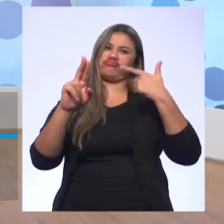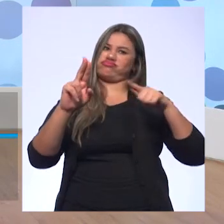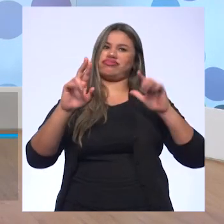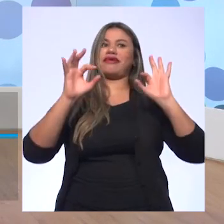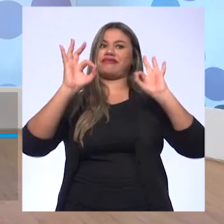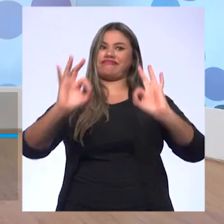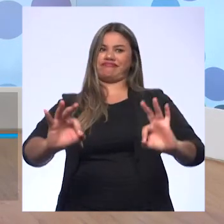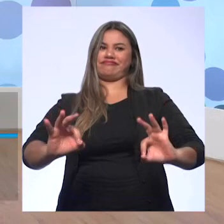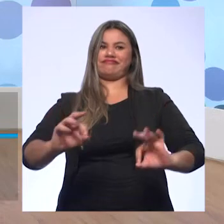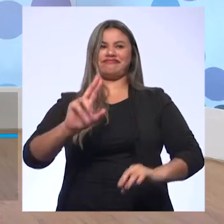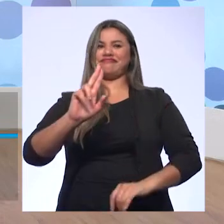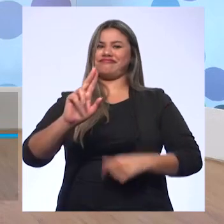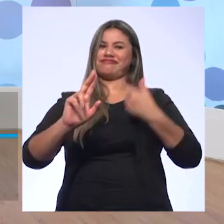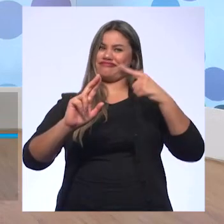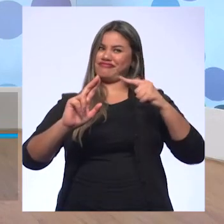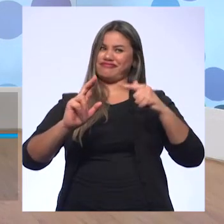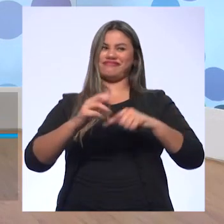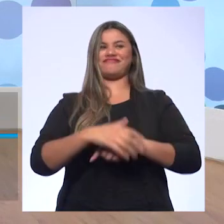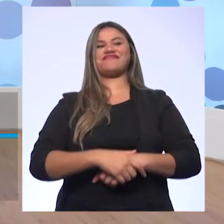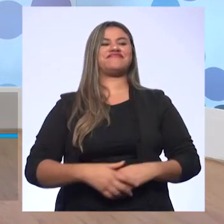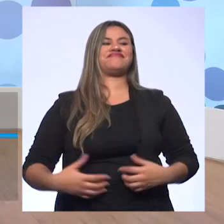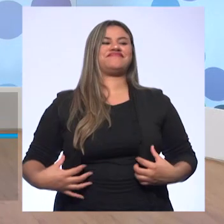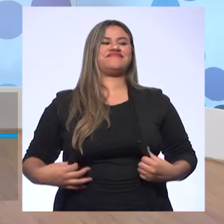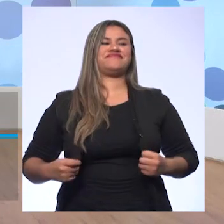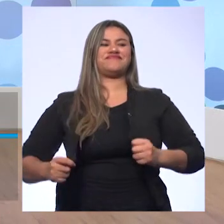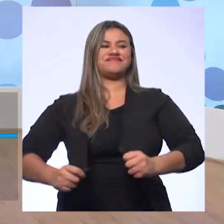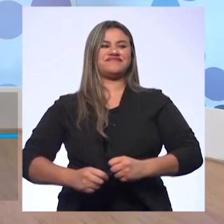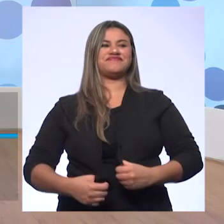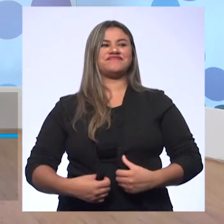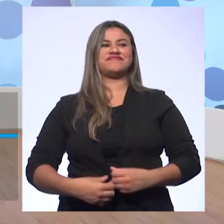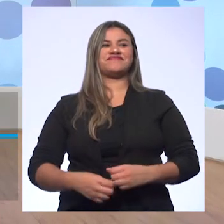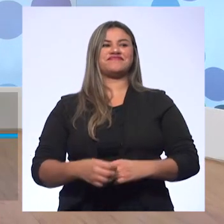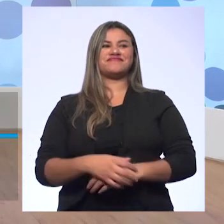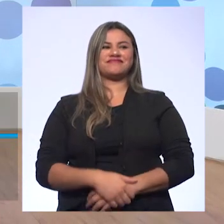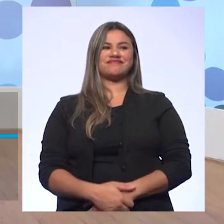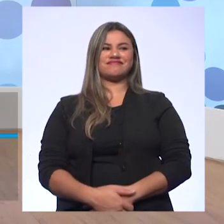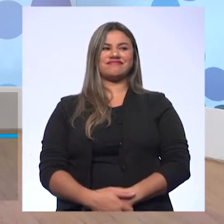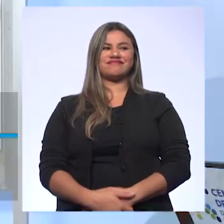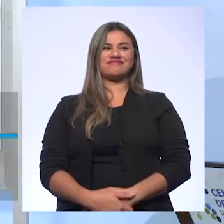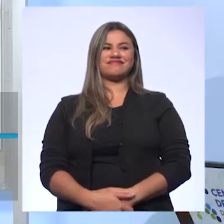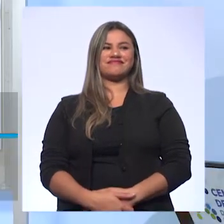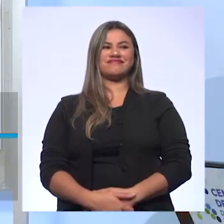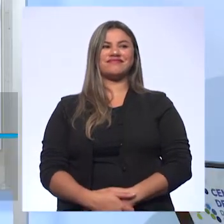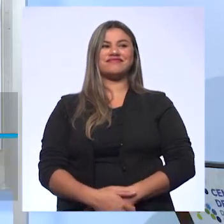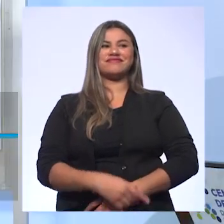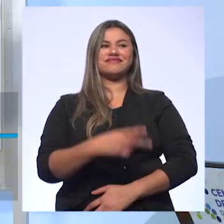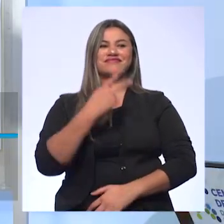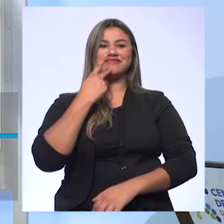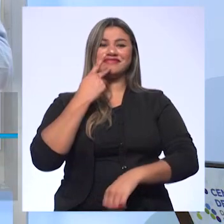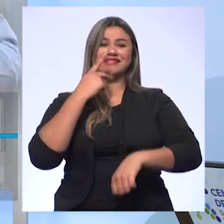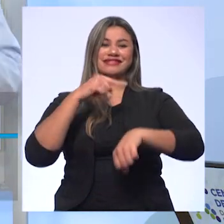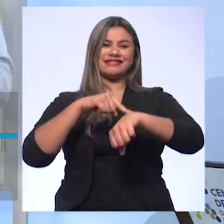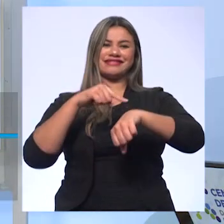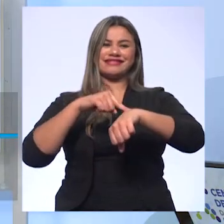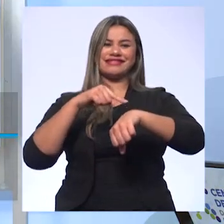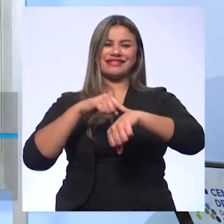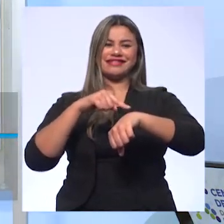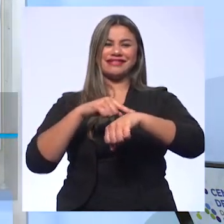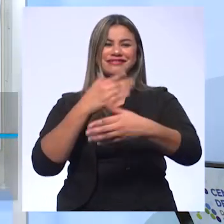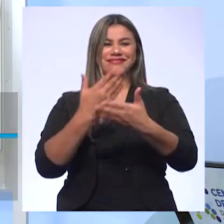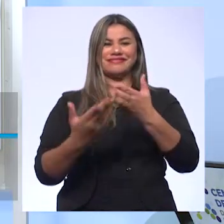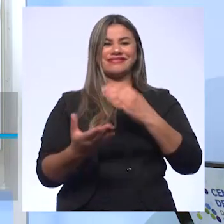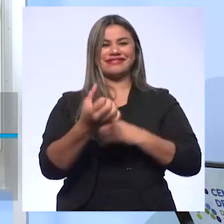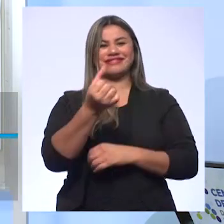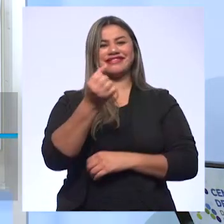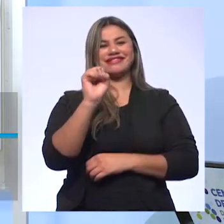tem. Ah, Ah, legal. Ó, acabou o nosso tempo, que eu estava contando ali, perdi até 6 segundos do